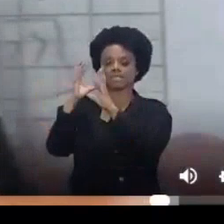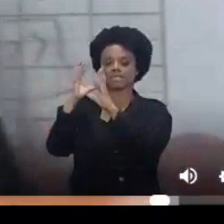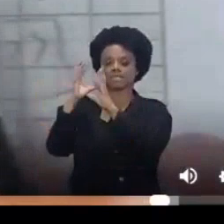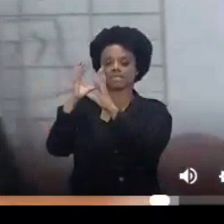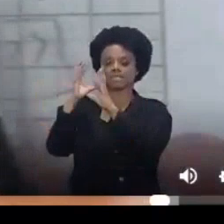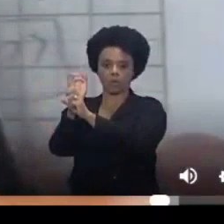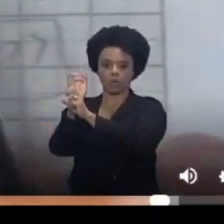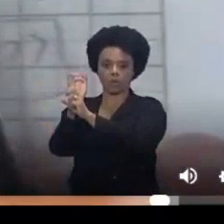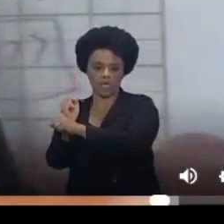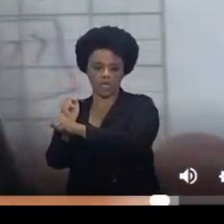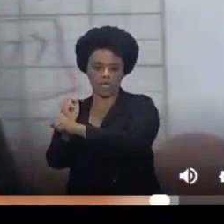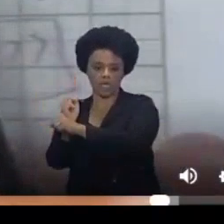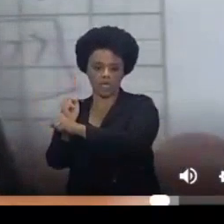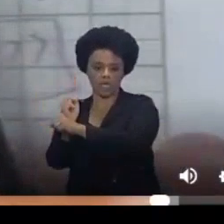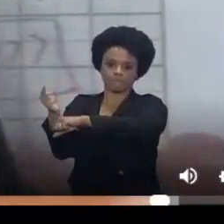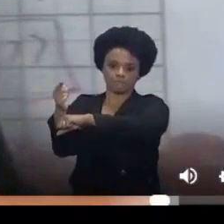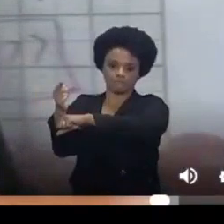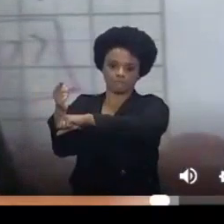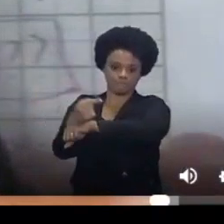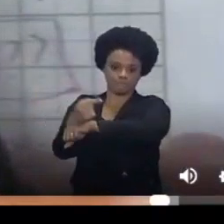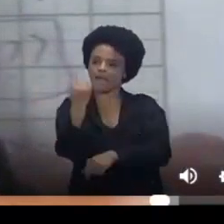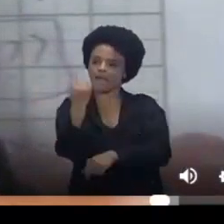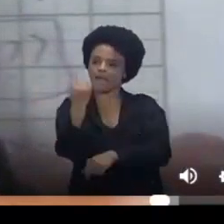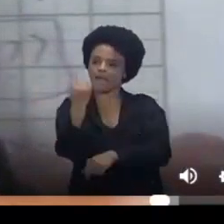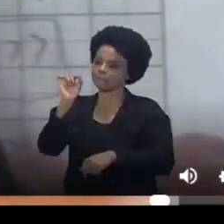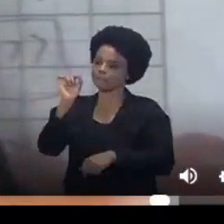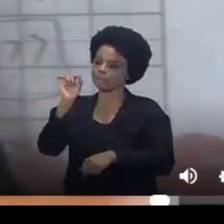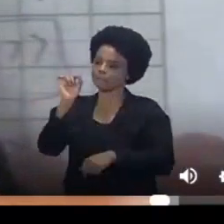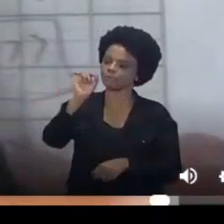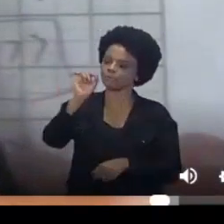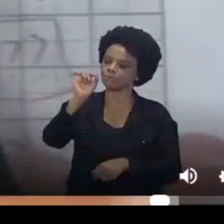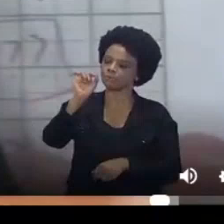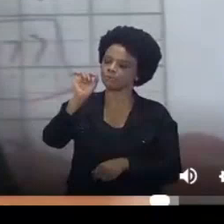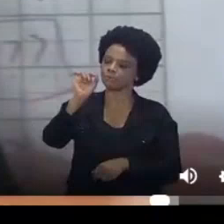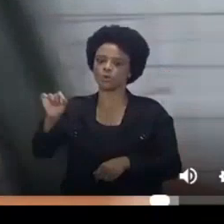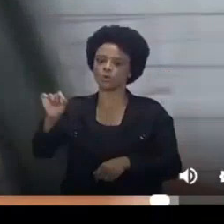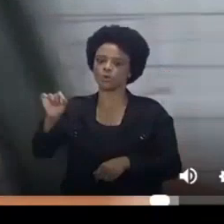velocidades, né? A velocidade para cada ponto, para cada trecho, né?